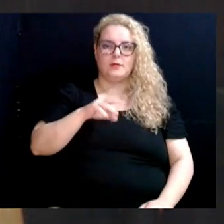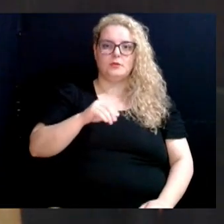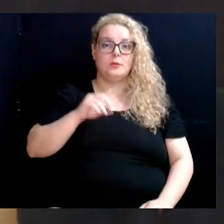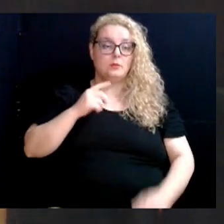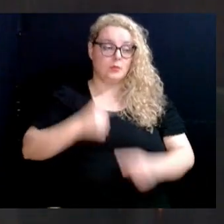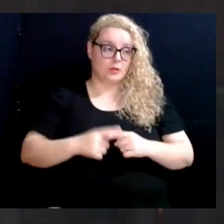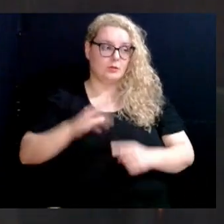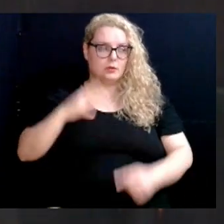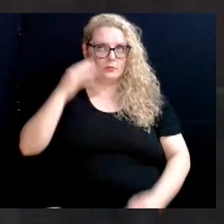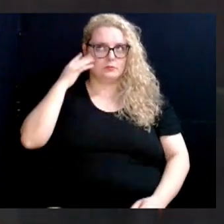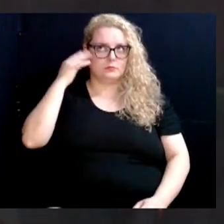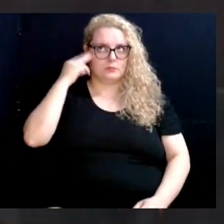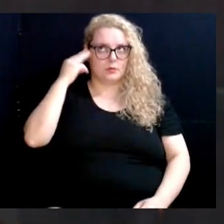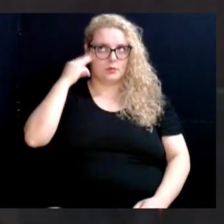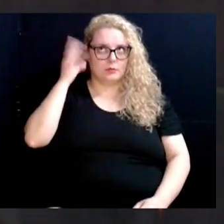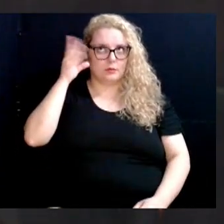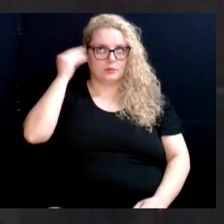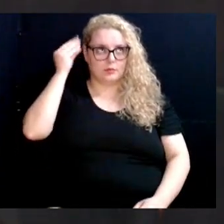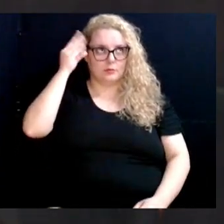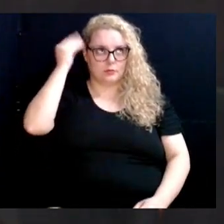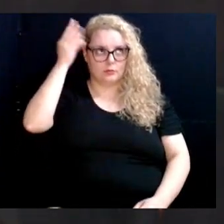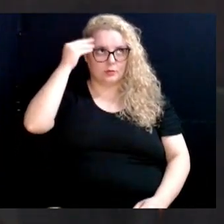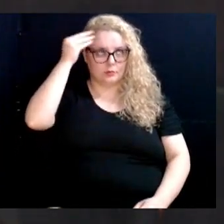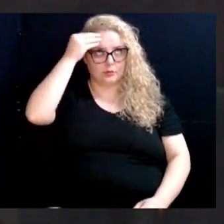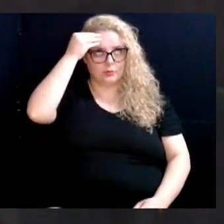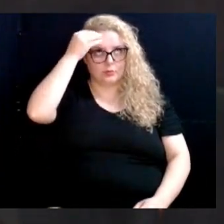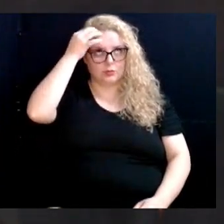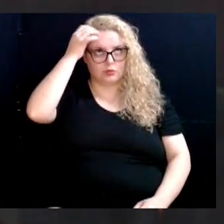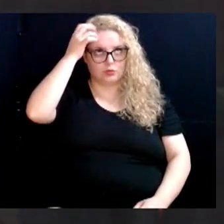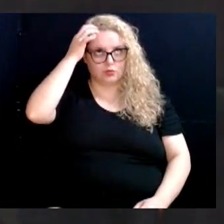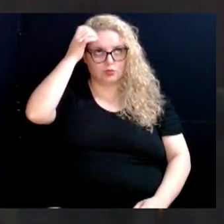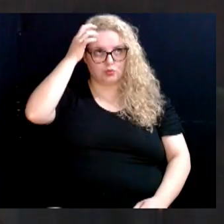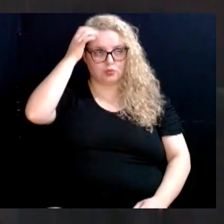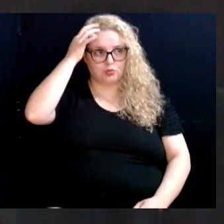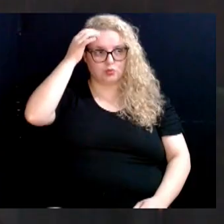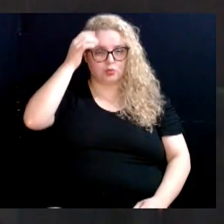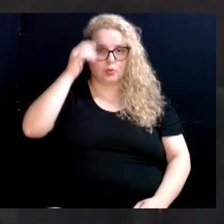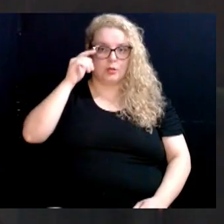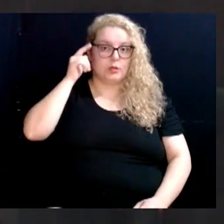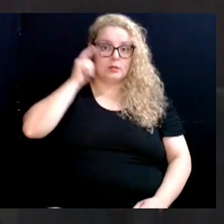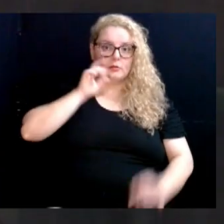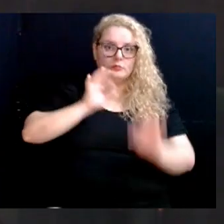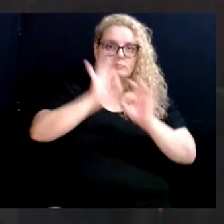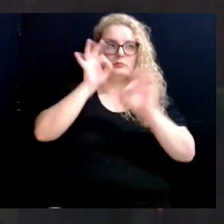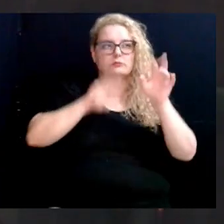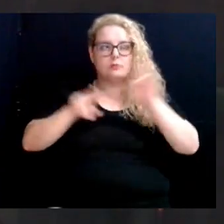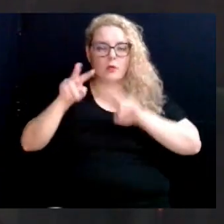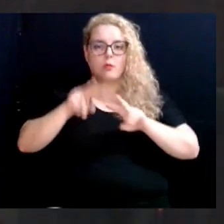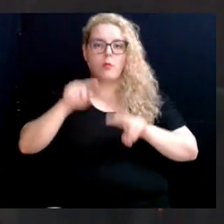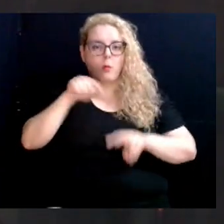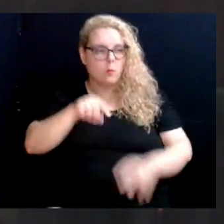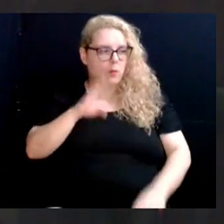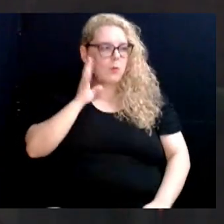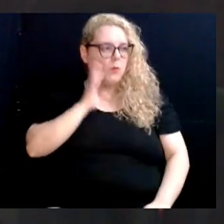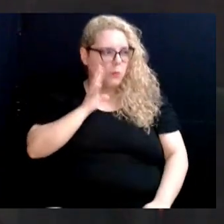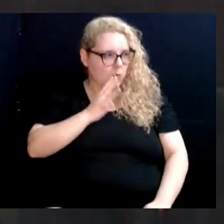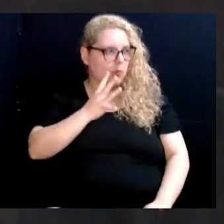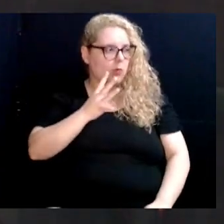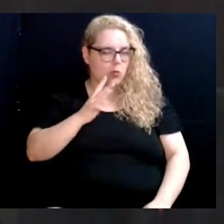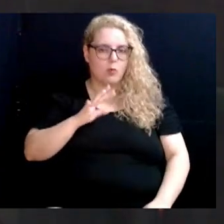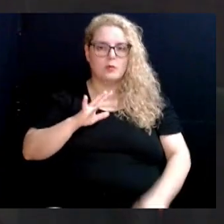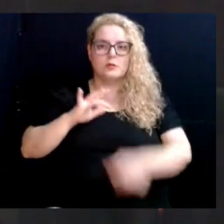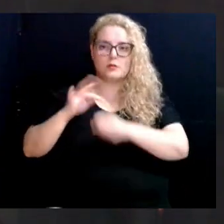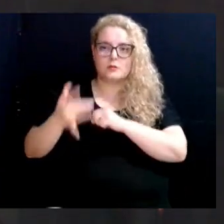nossa mente, a gente acaba não conseguindo mensurar de uma forma mais. E isso que é legal, às vezes, das mídias